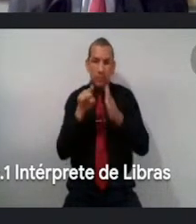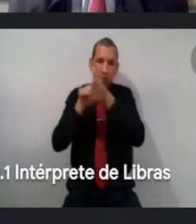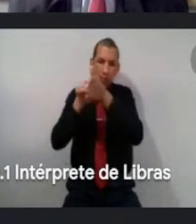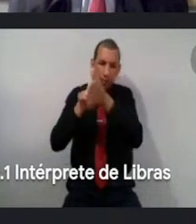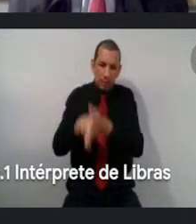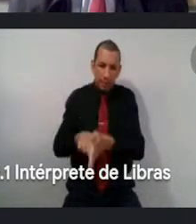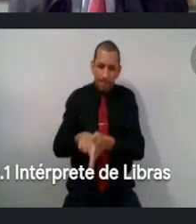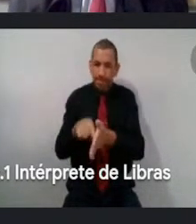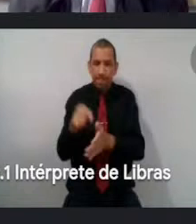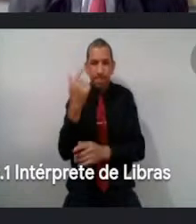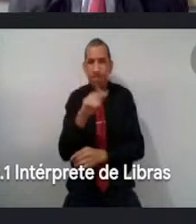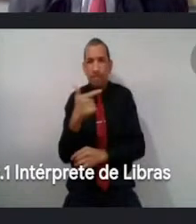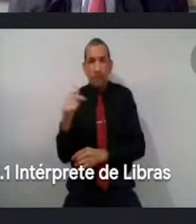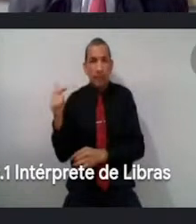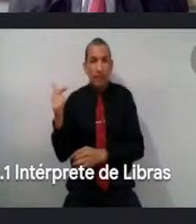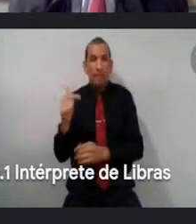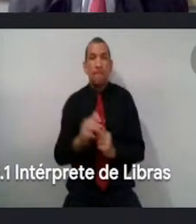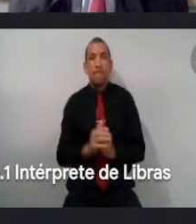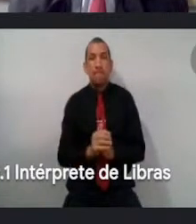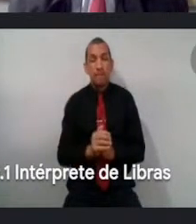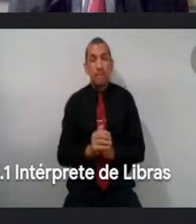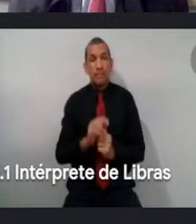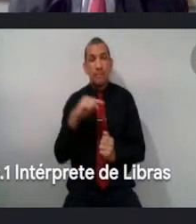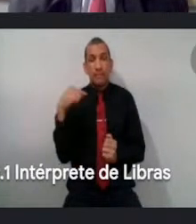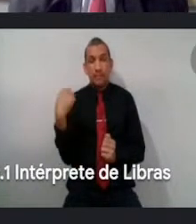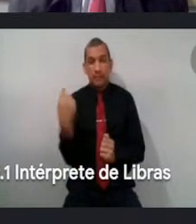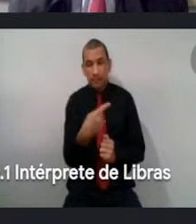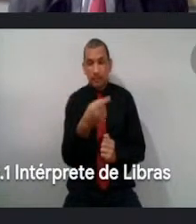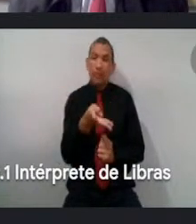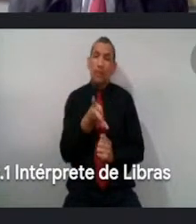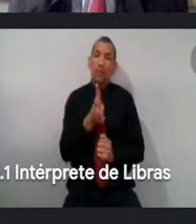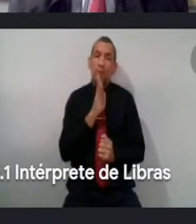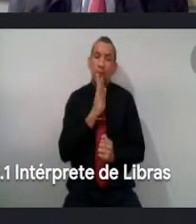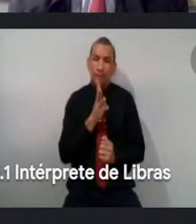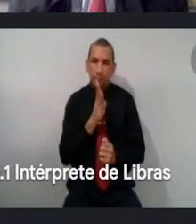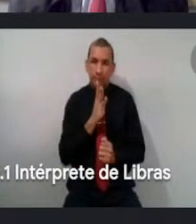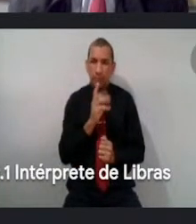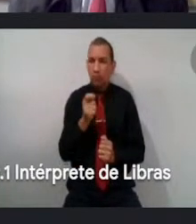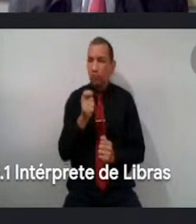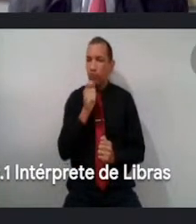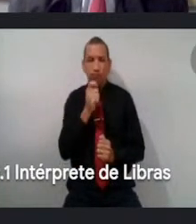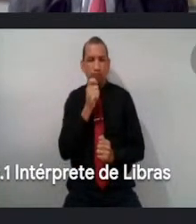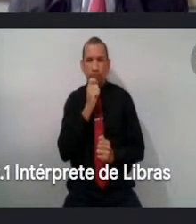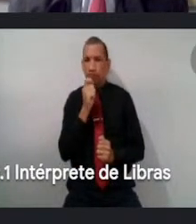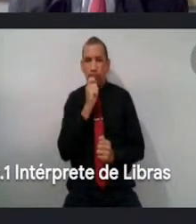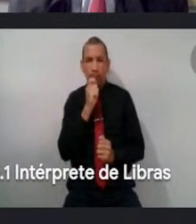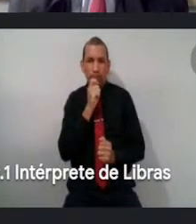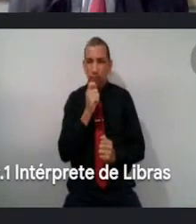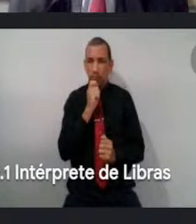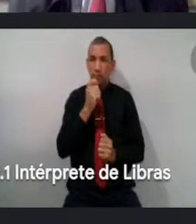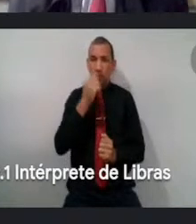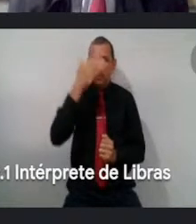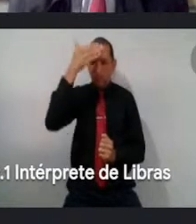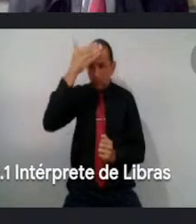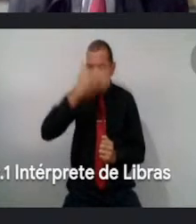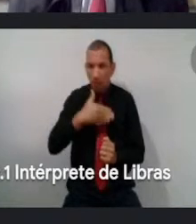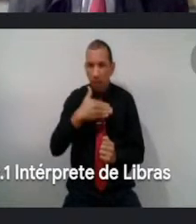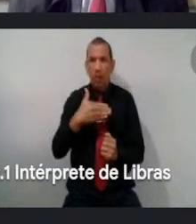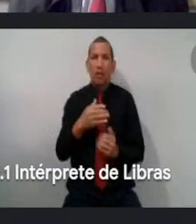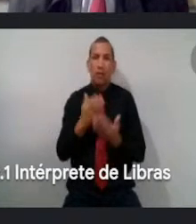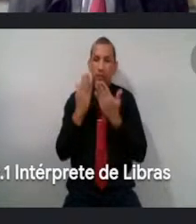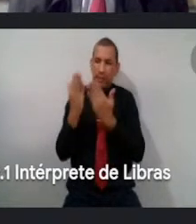verifica então é forçoso reconhecer que a ausência de a ausência de provas suficientes